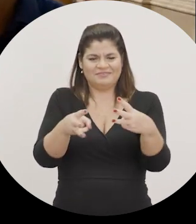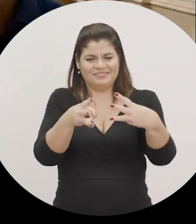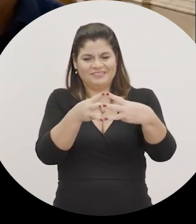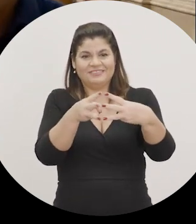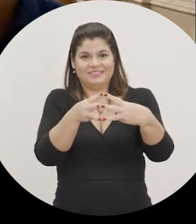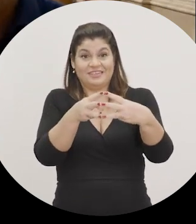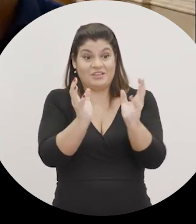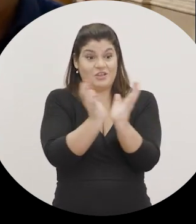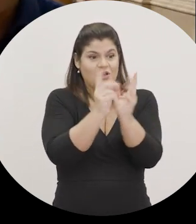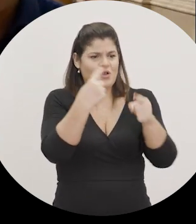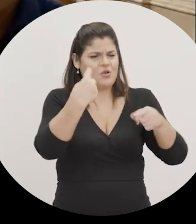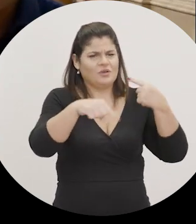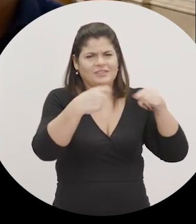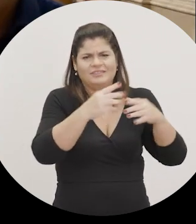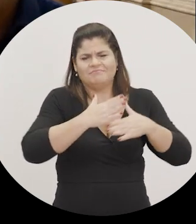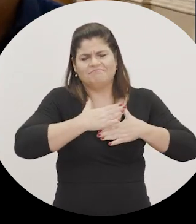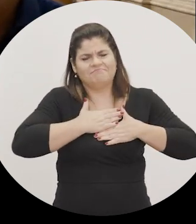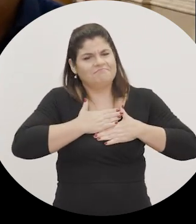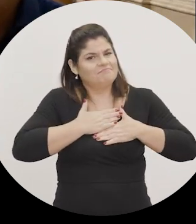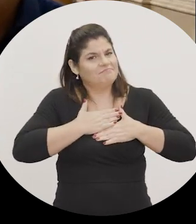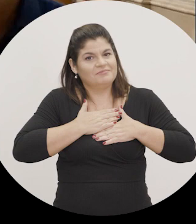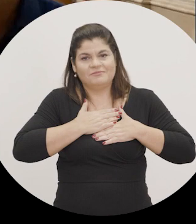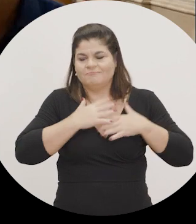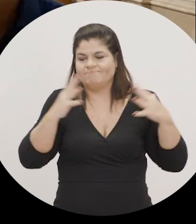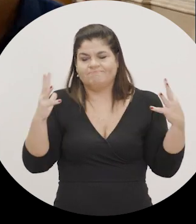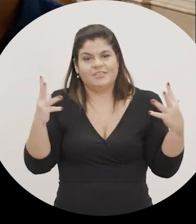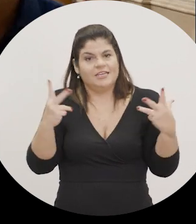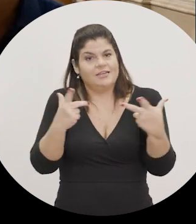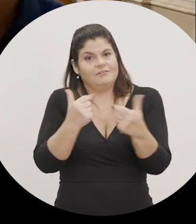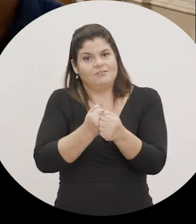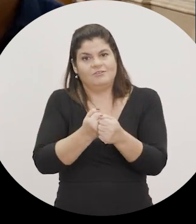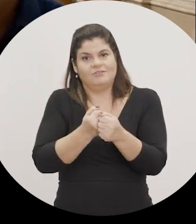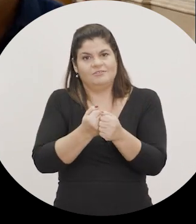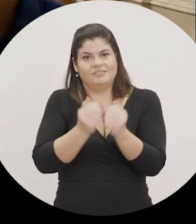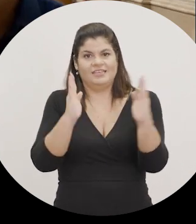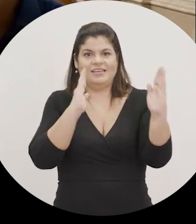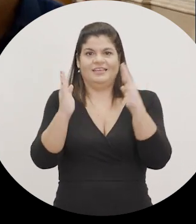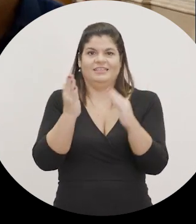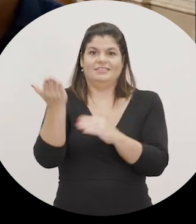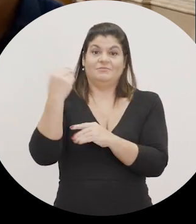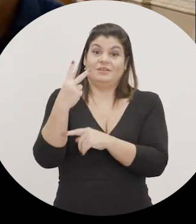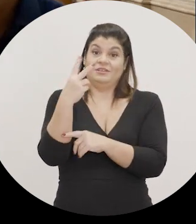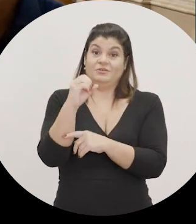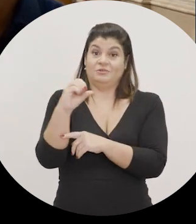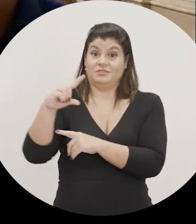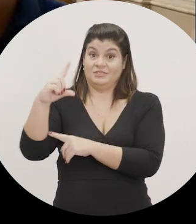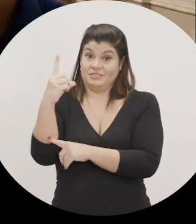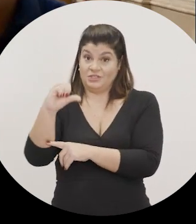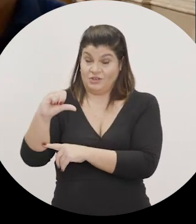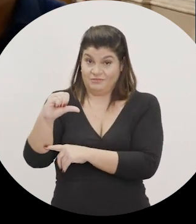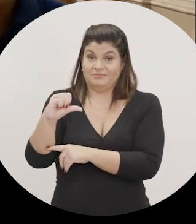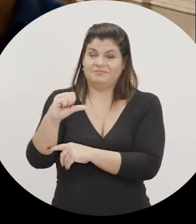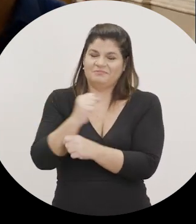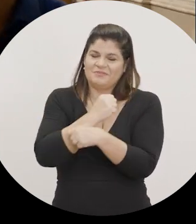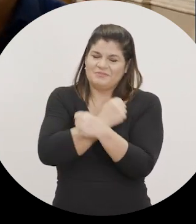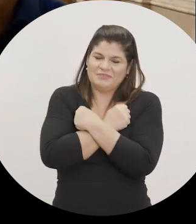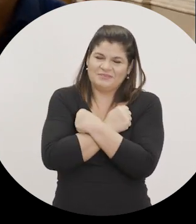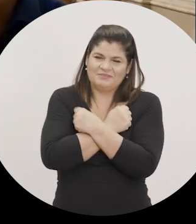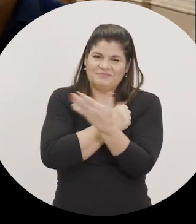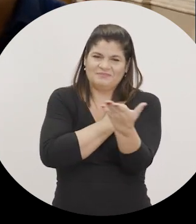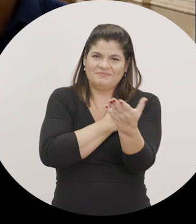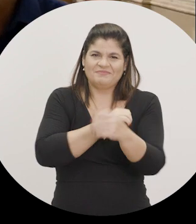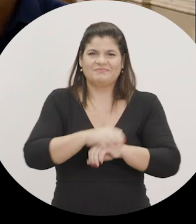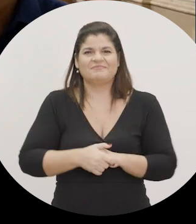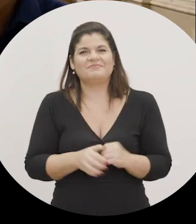três concertos que, para mim, foram modelares naquela temporada de 2019. Né? Um abraço.